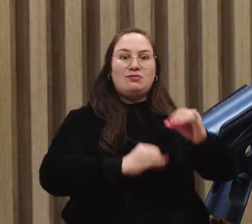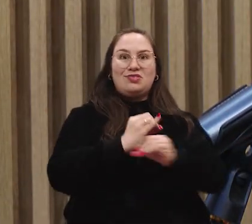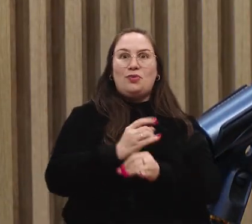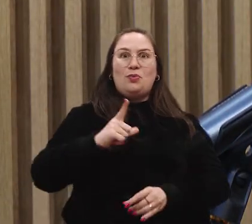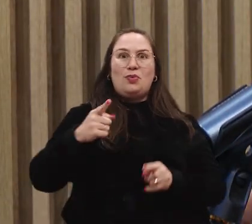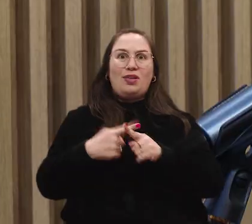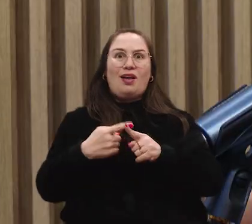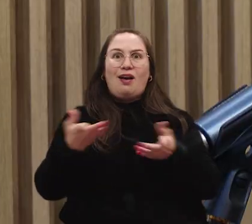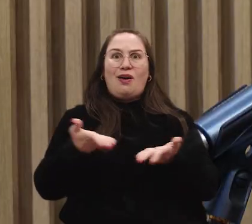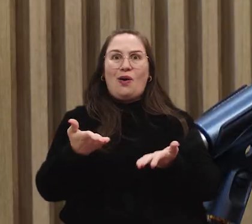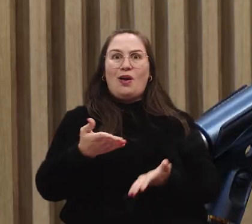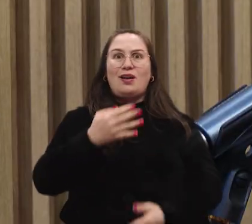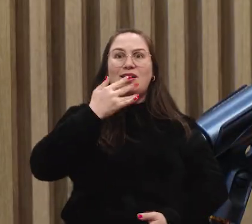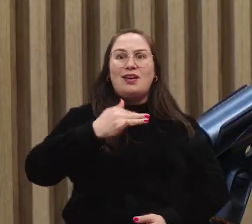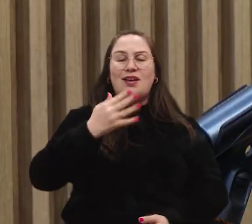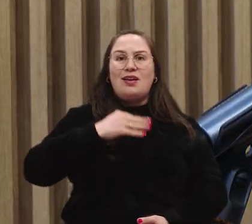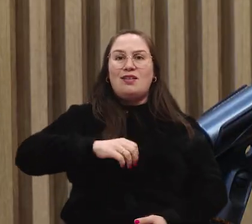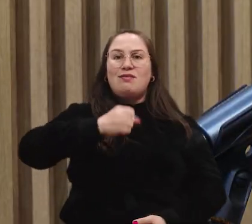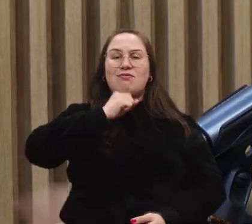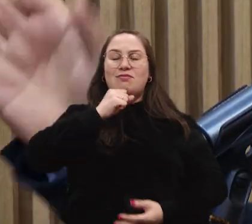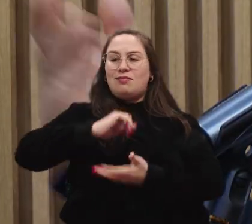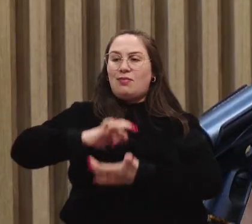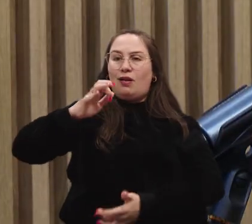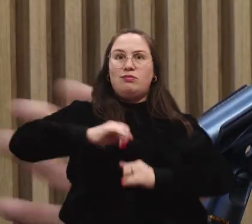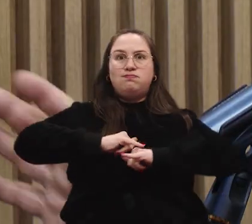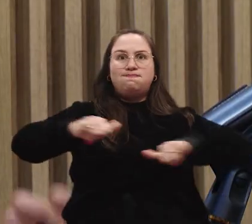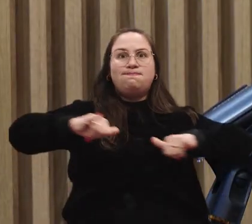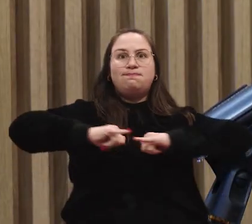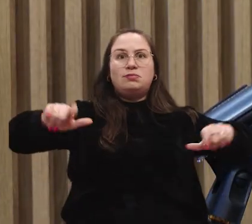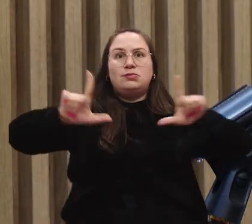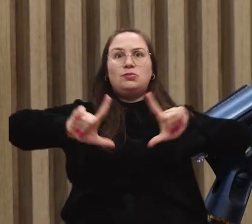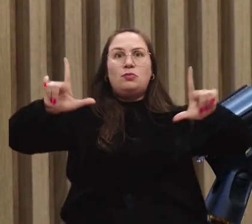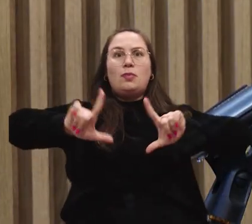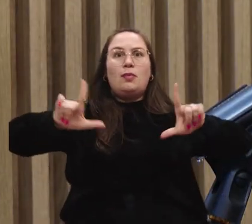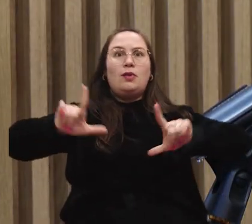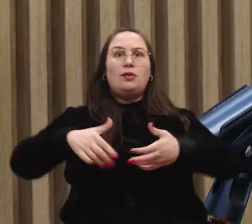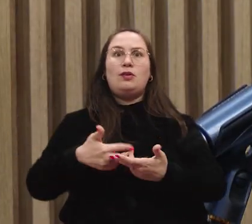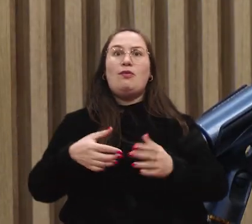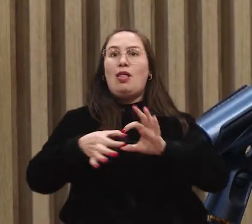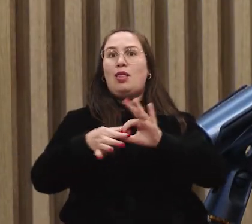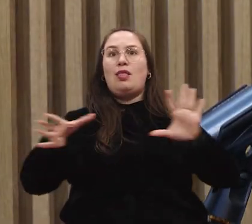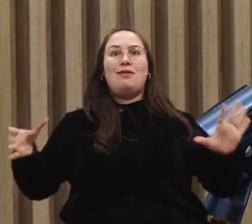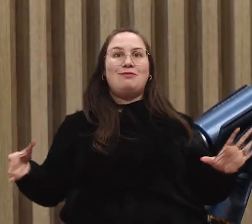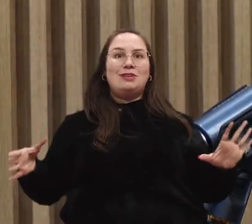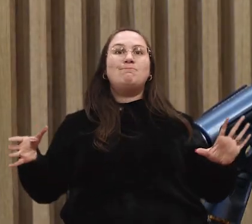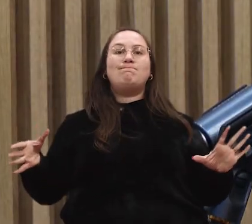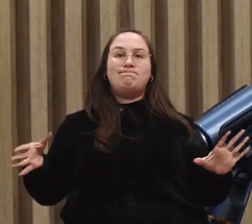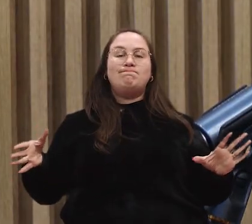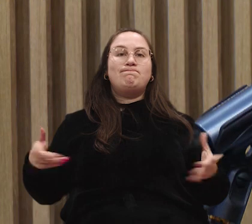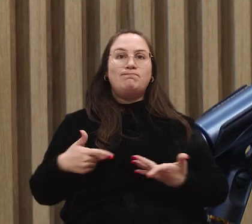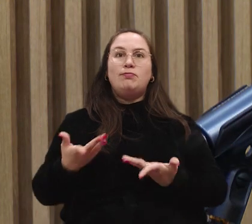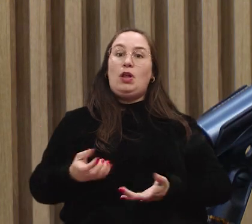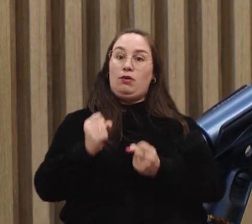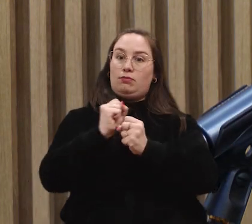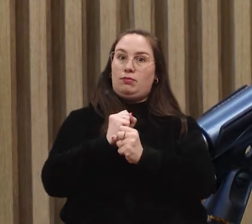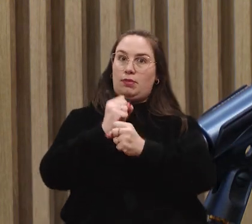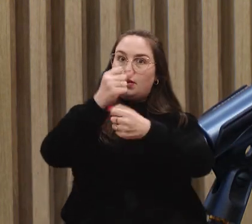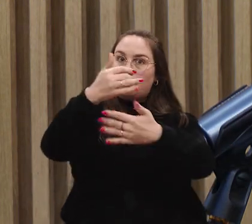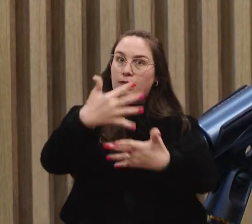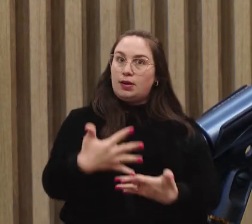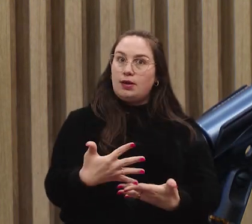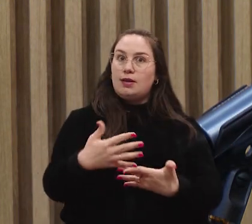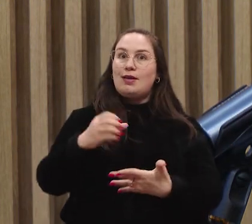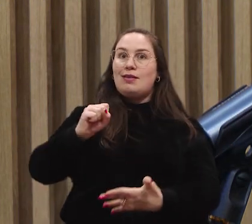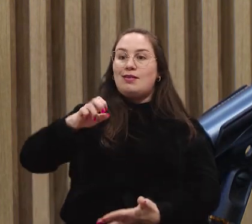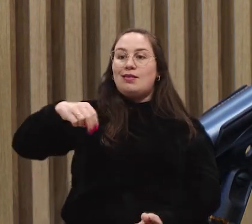criança jogando, idoso jogando, e a publicidade sobre isso correndo adoidado. Então, é até uma instrução lá